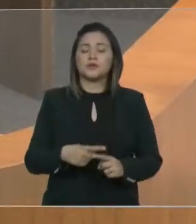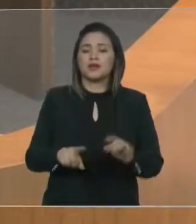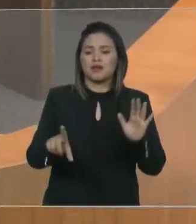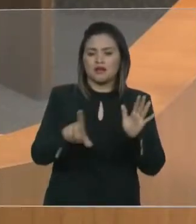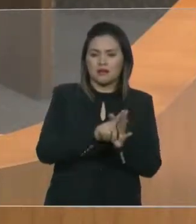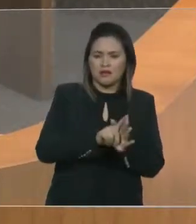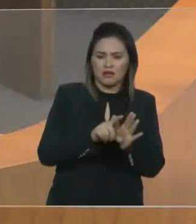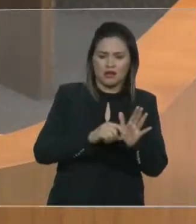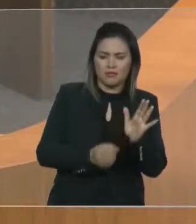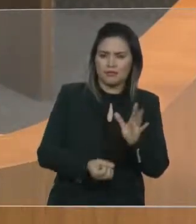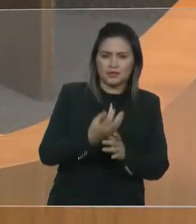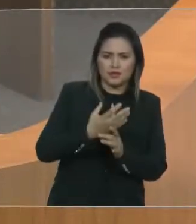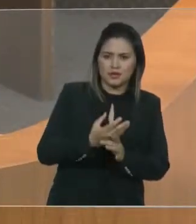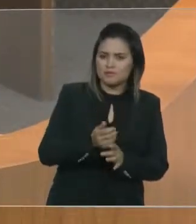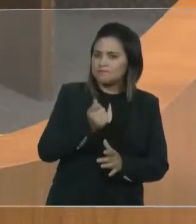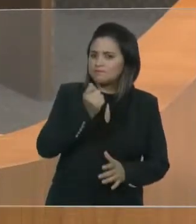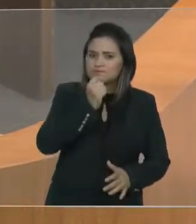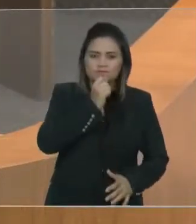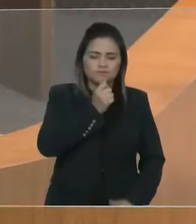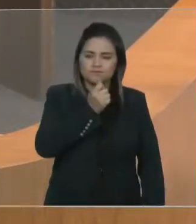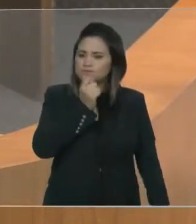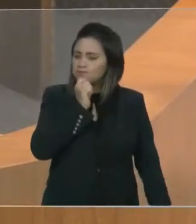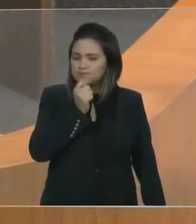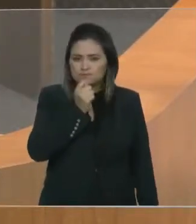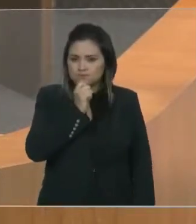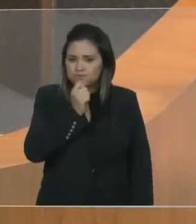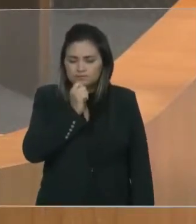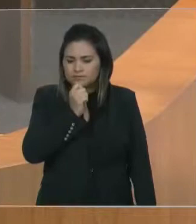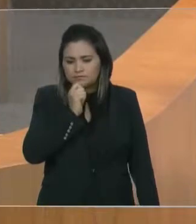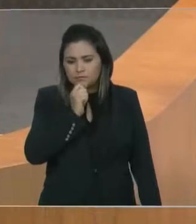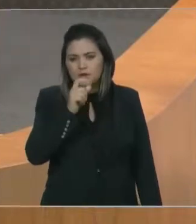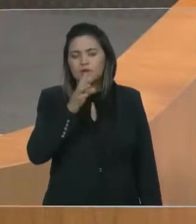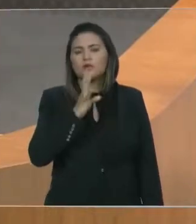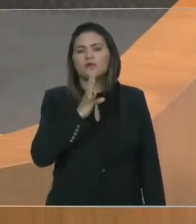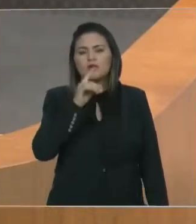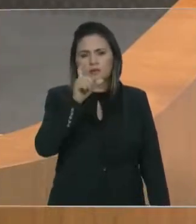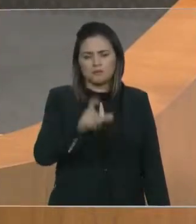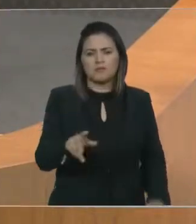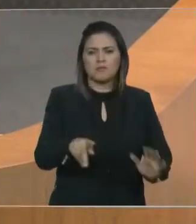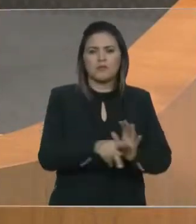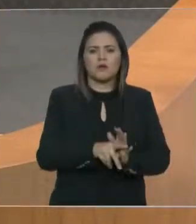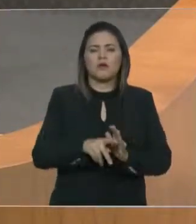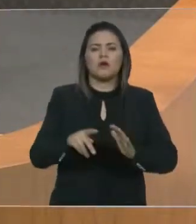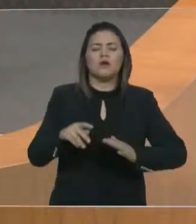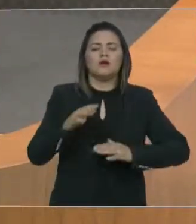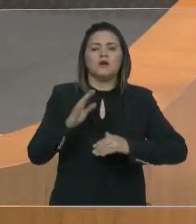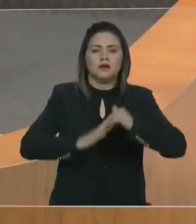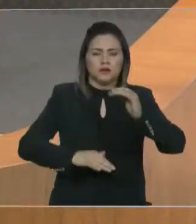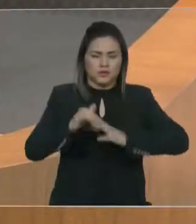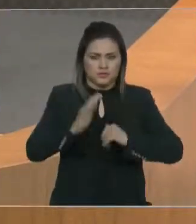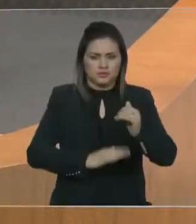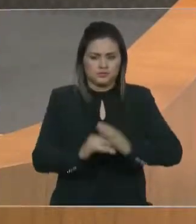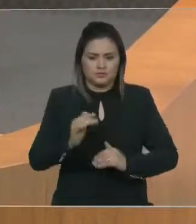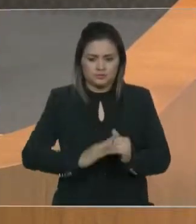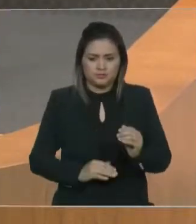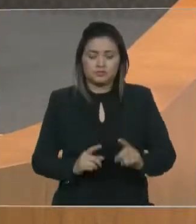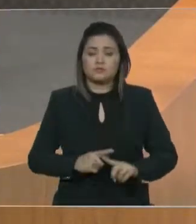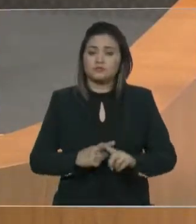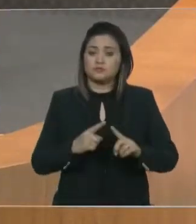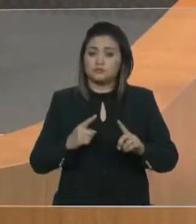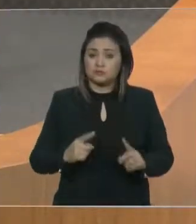de um deputado federal para que seja reconhecida como profissão, são, sem sombra de dúvida,